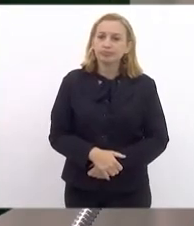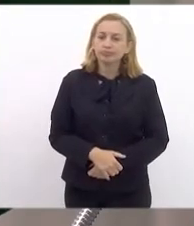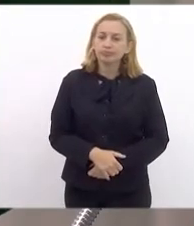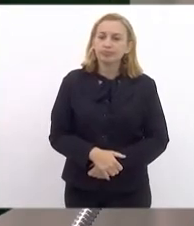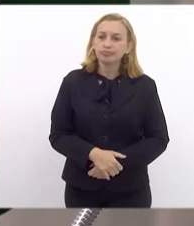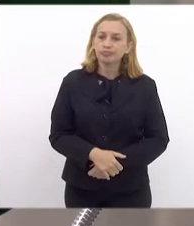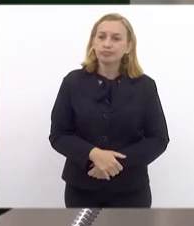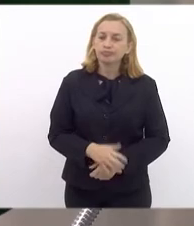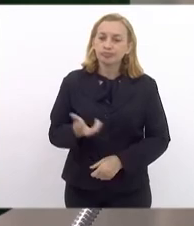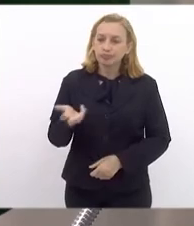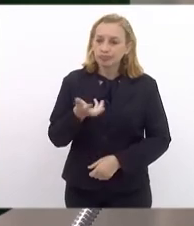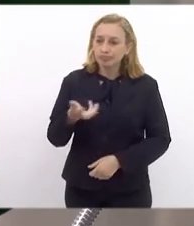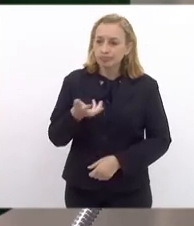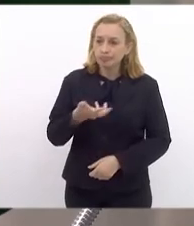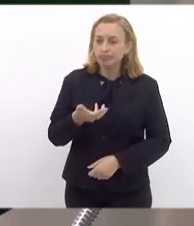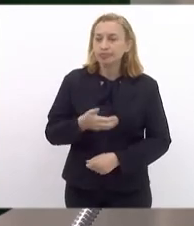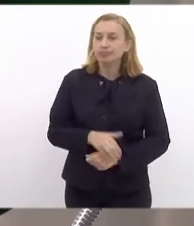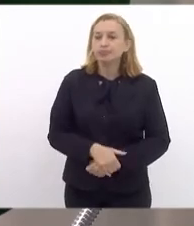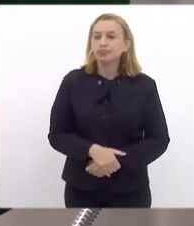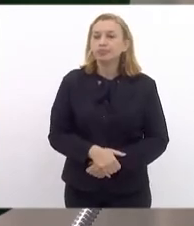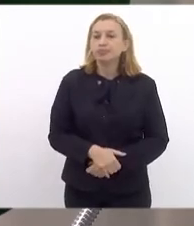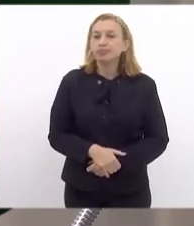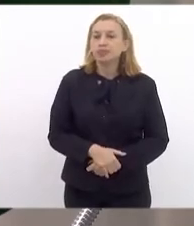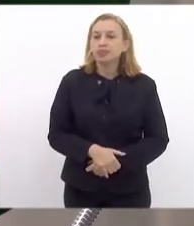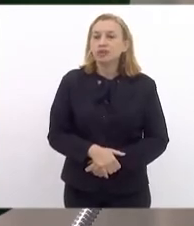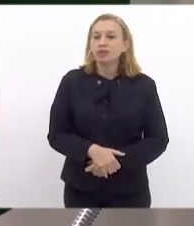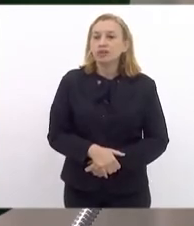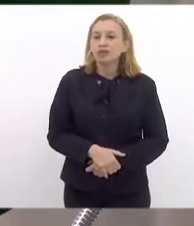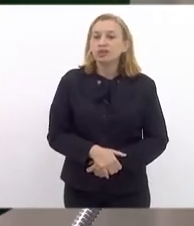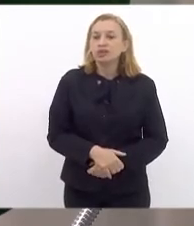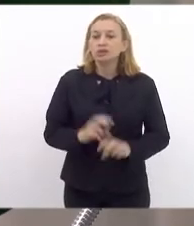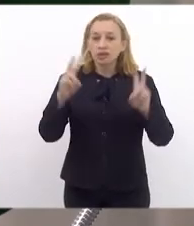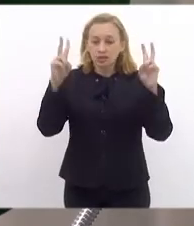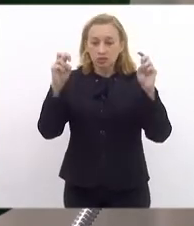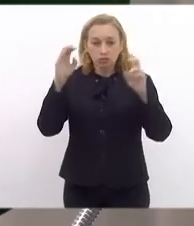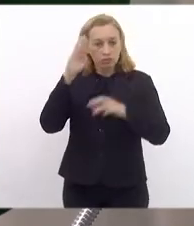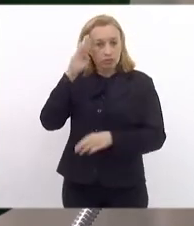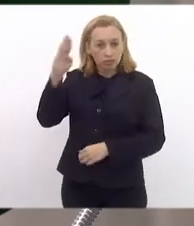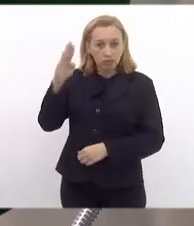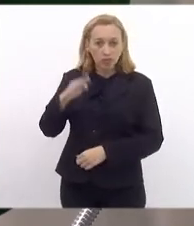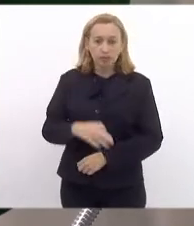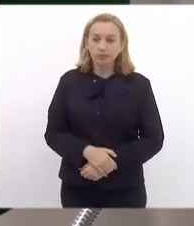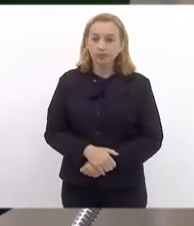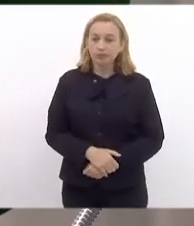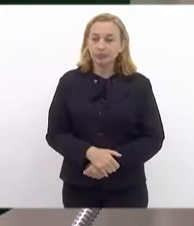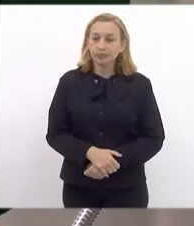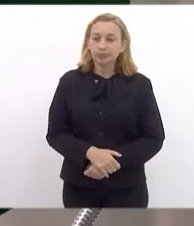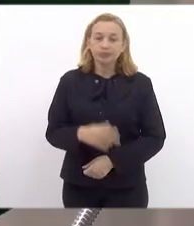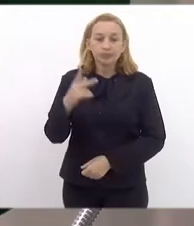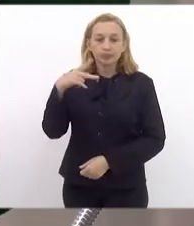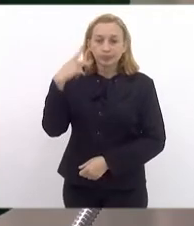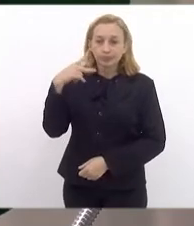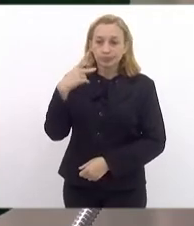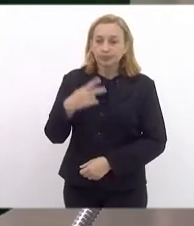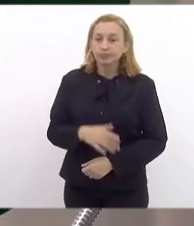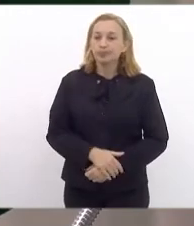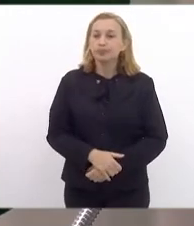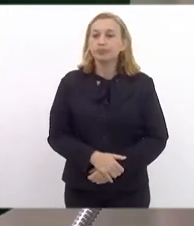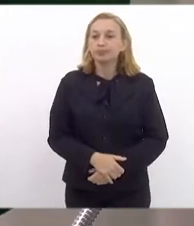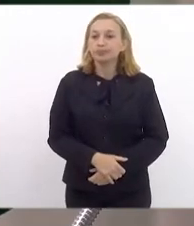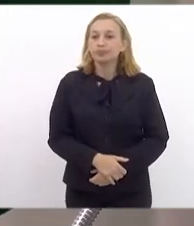emergência a e nesse caso específico O parlamento